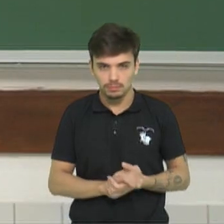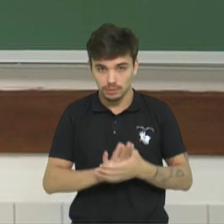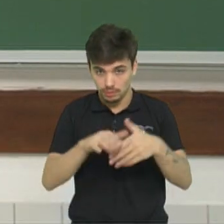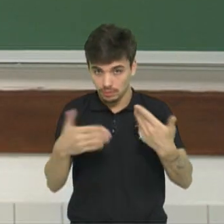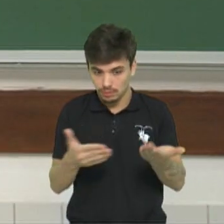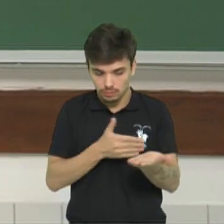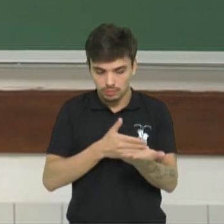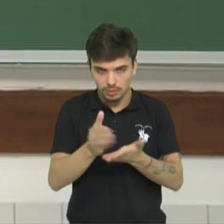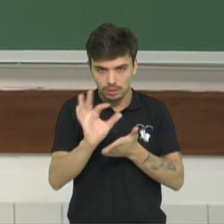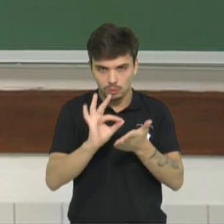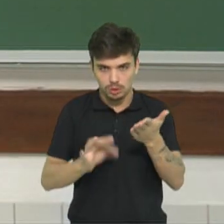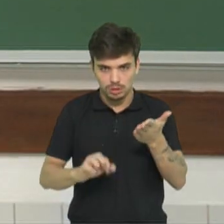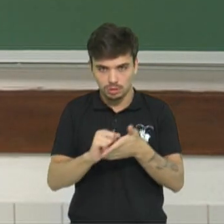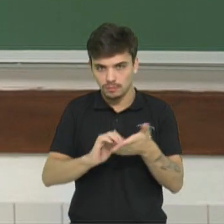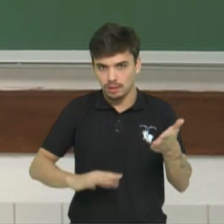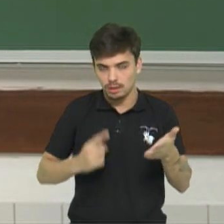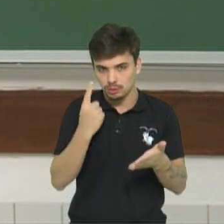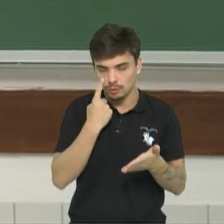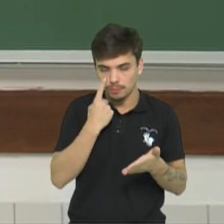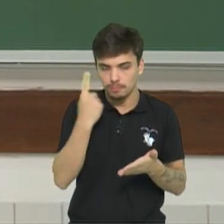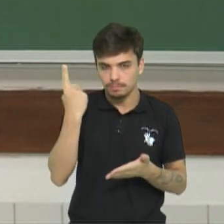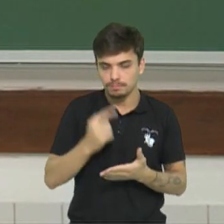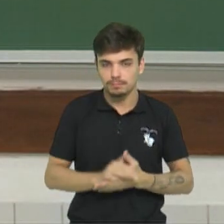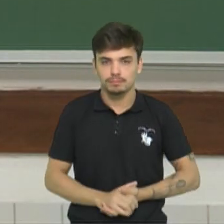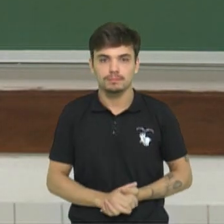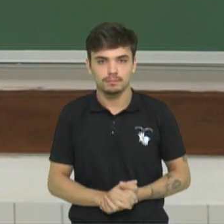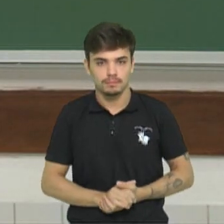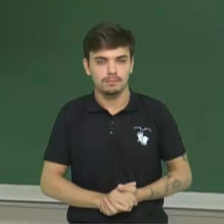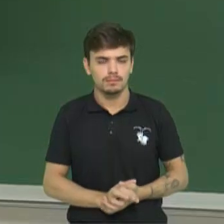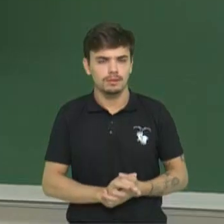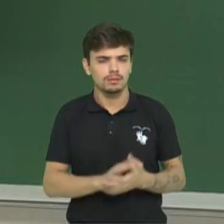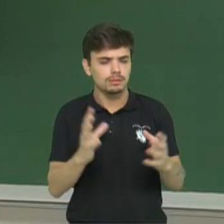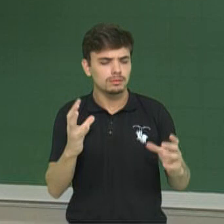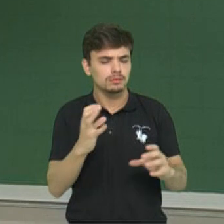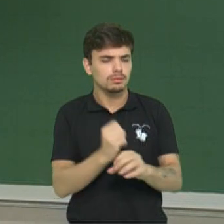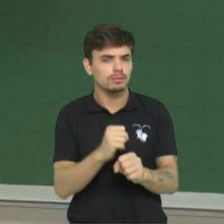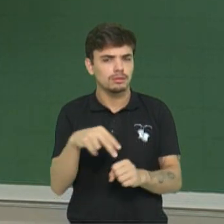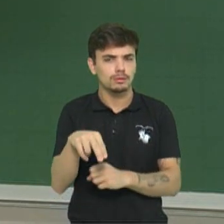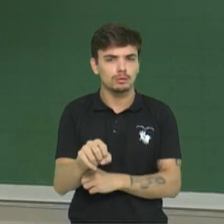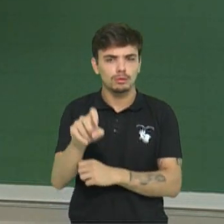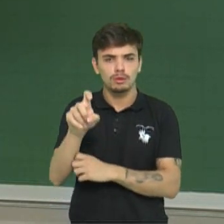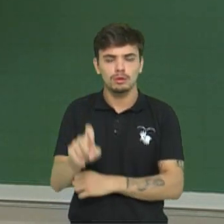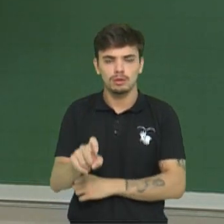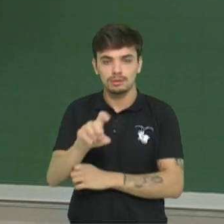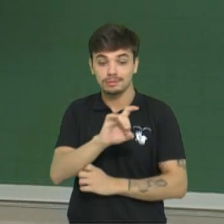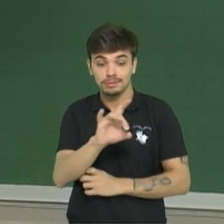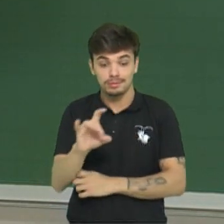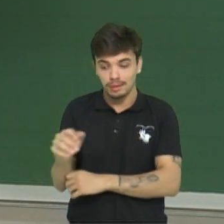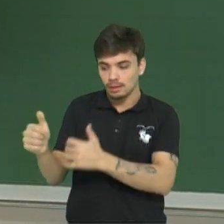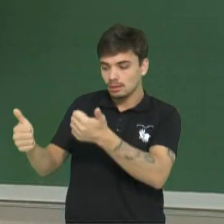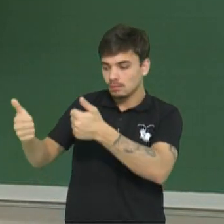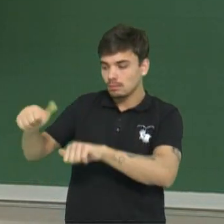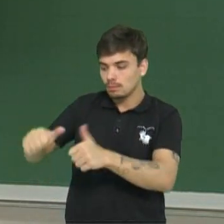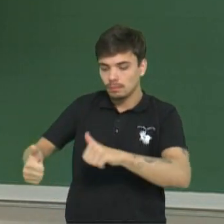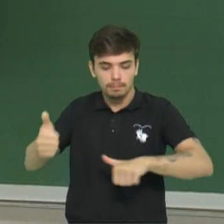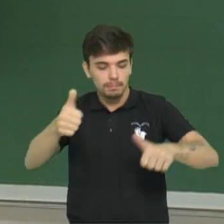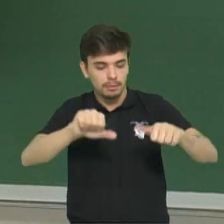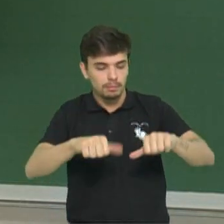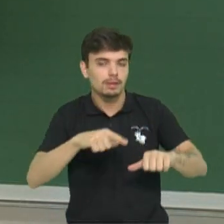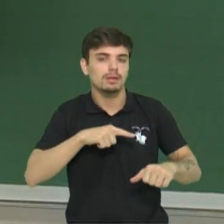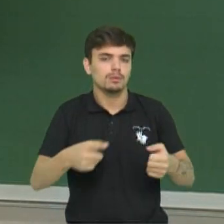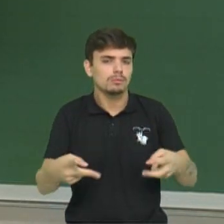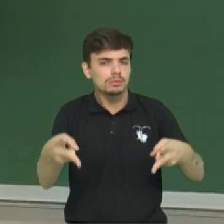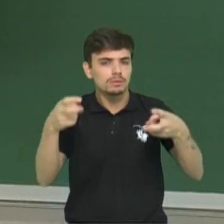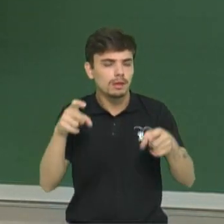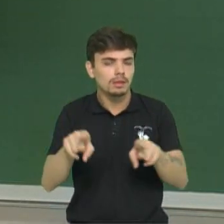Vamos para a correção da atividade? Olha só, determinar o NOx de cada uma das substâncias e depois a gente vai